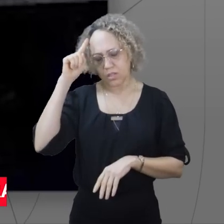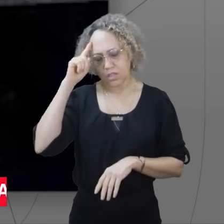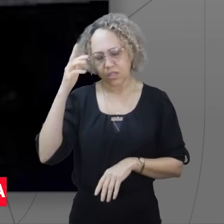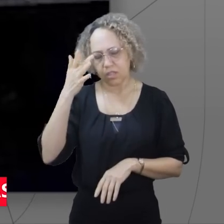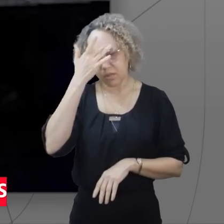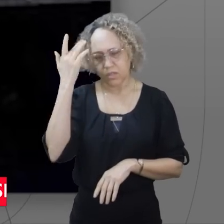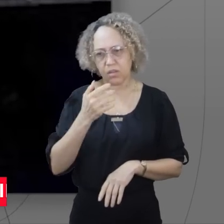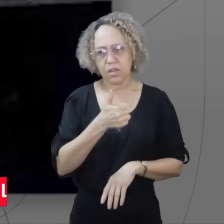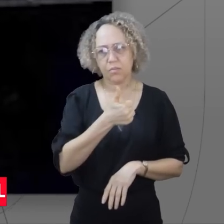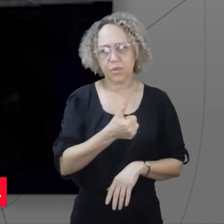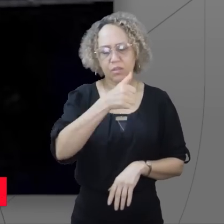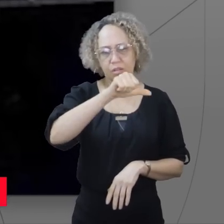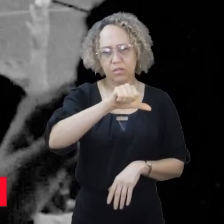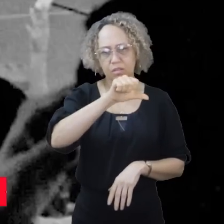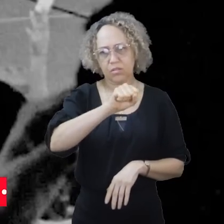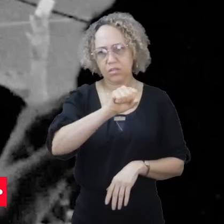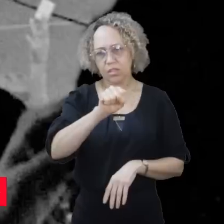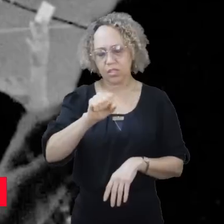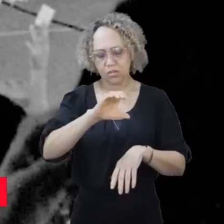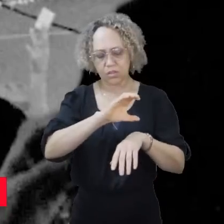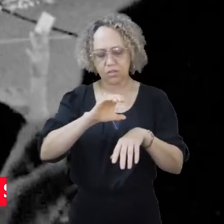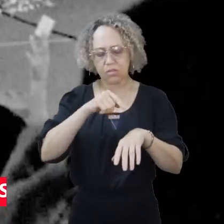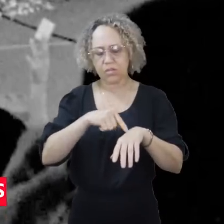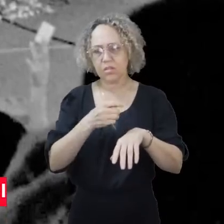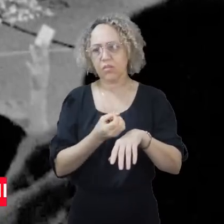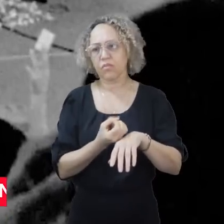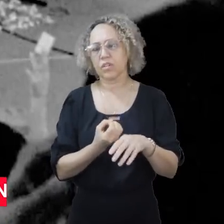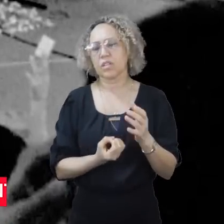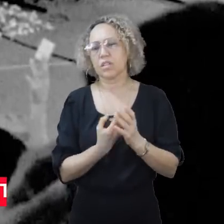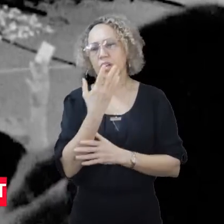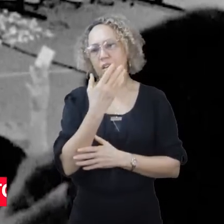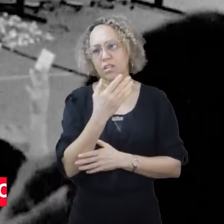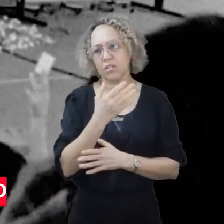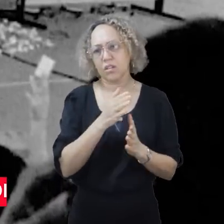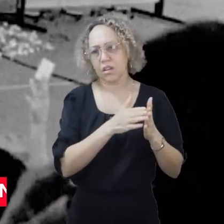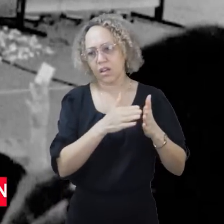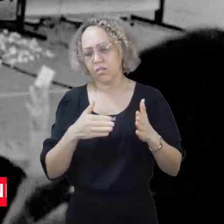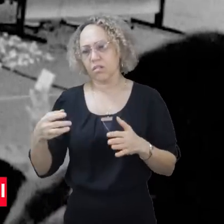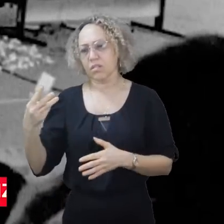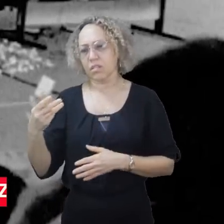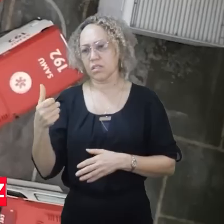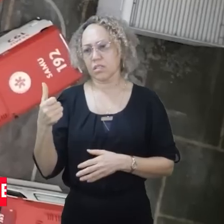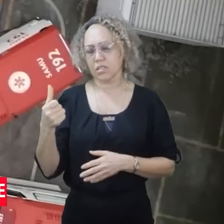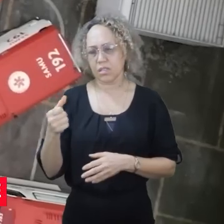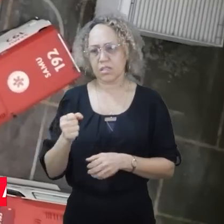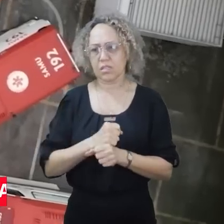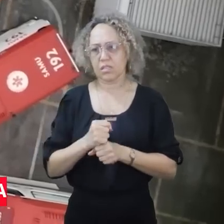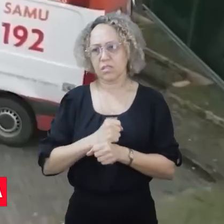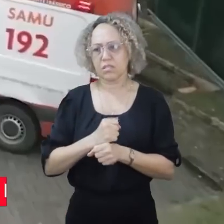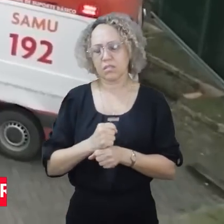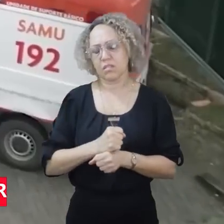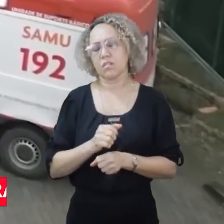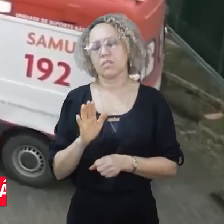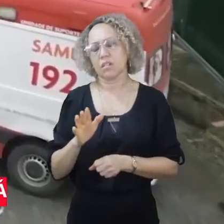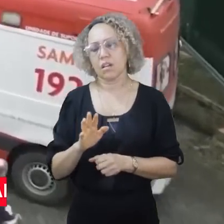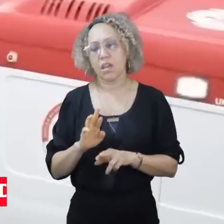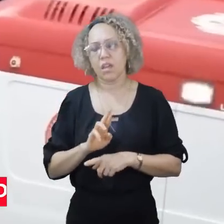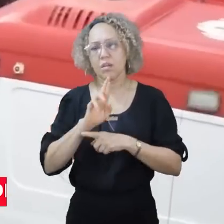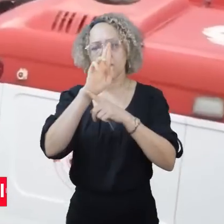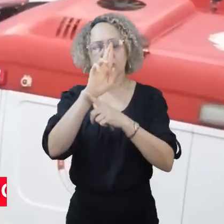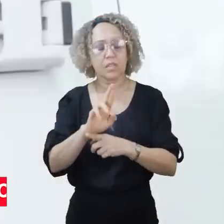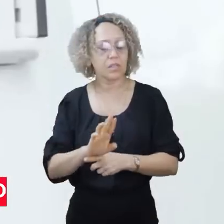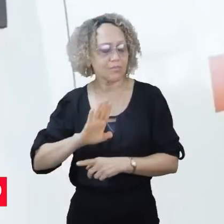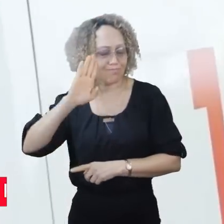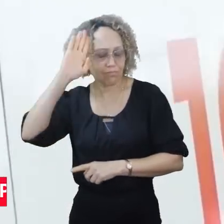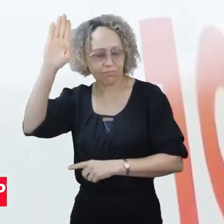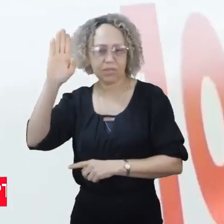de 1988, o SUS tem 36 anos de existência e representa uma das maiores conquistas